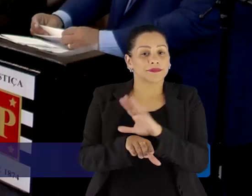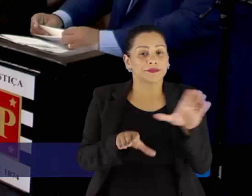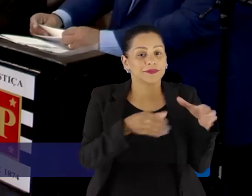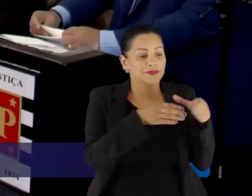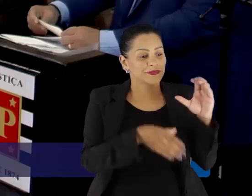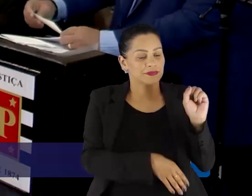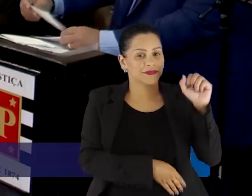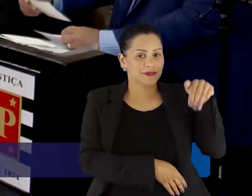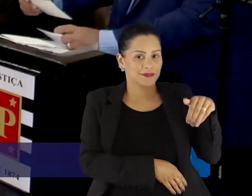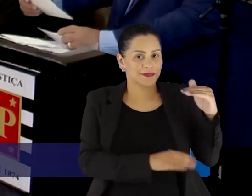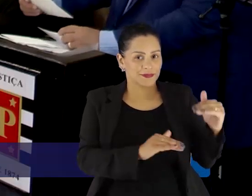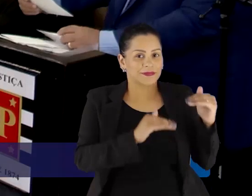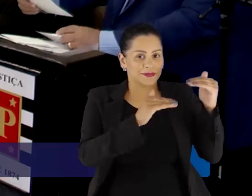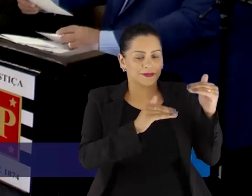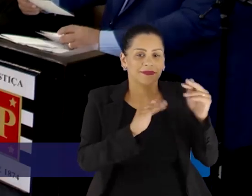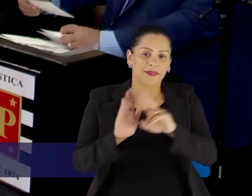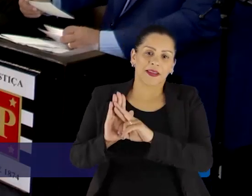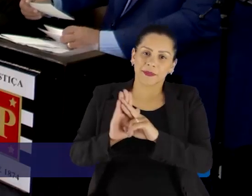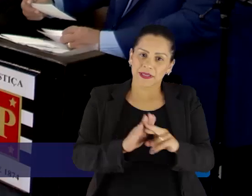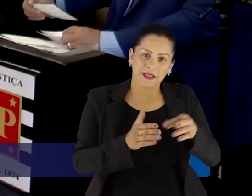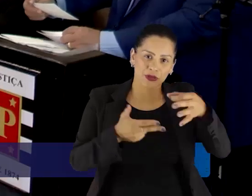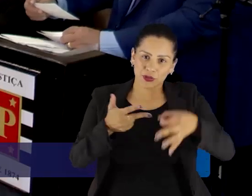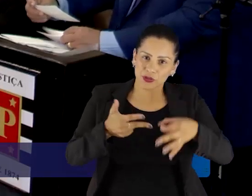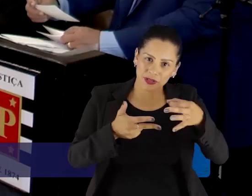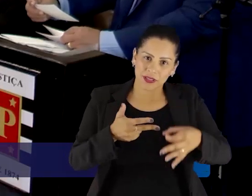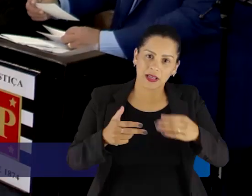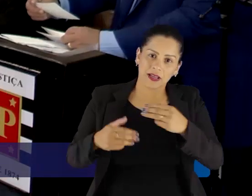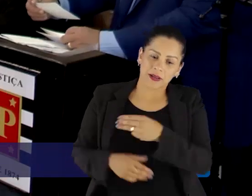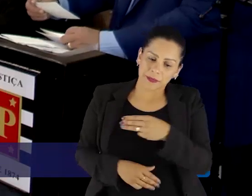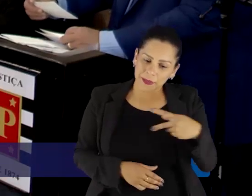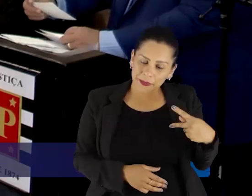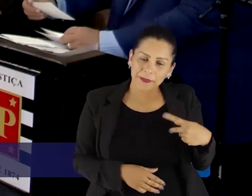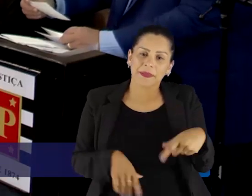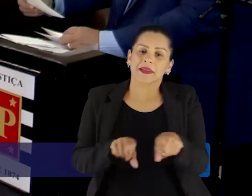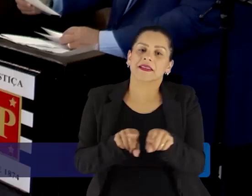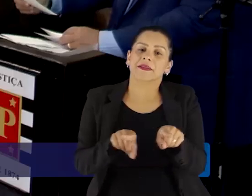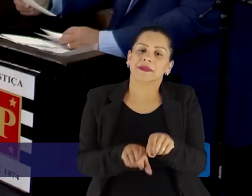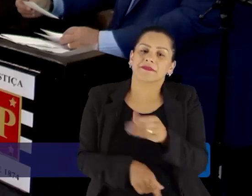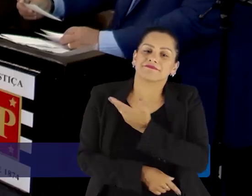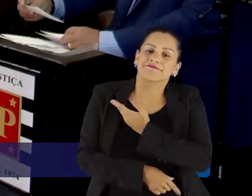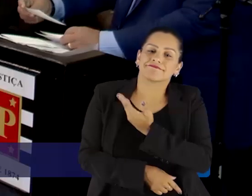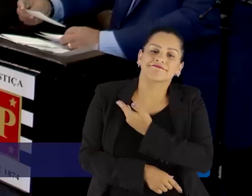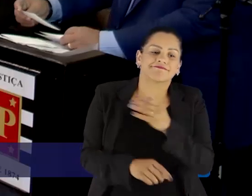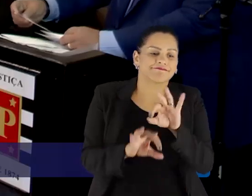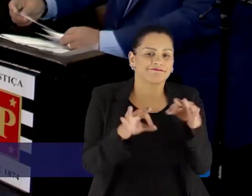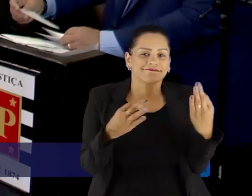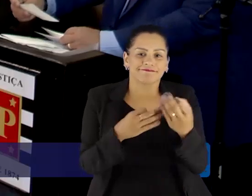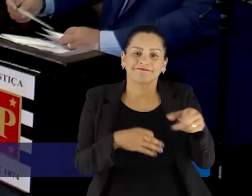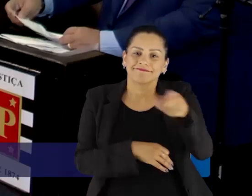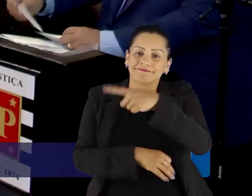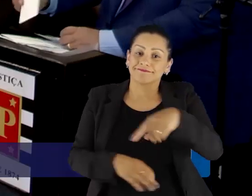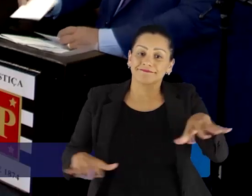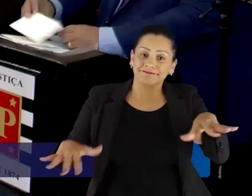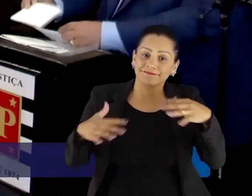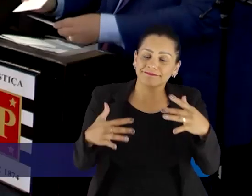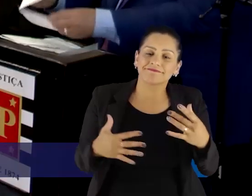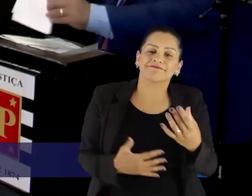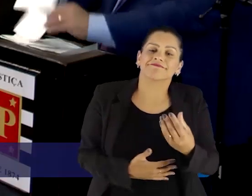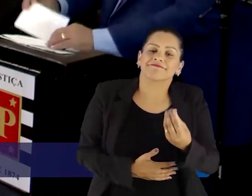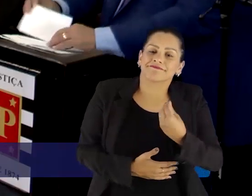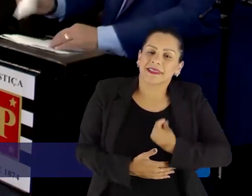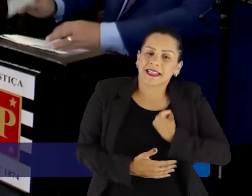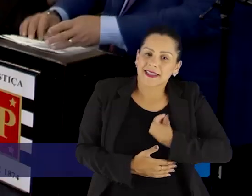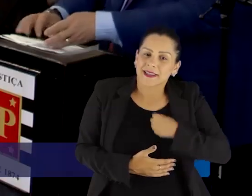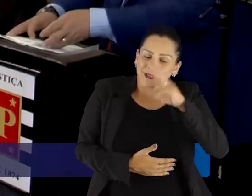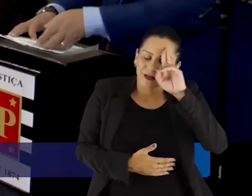da magistratura representante do Poder Judiciário e Ministério Público amigos familiares dos empossados a senhora dos